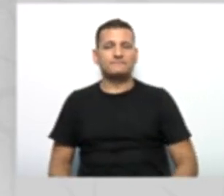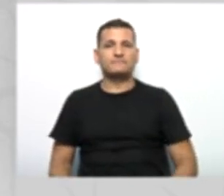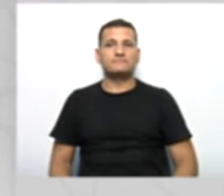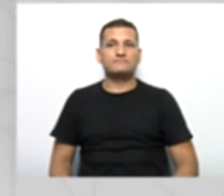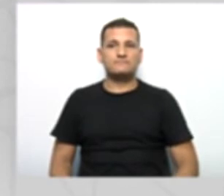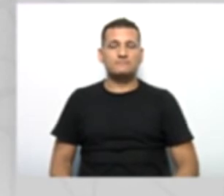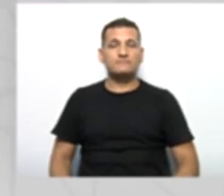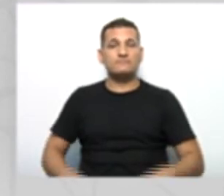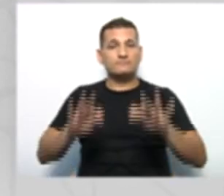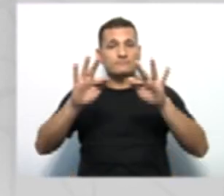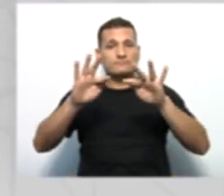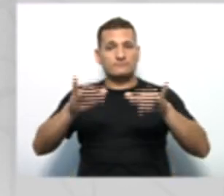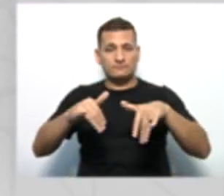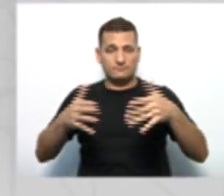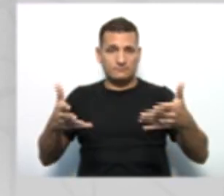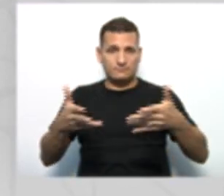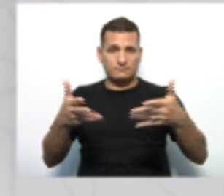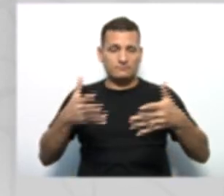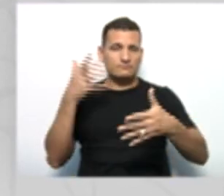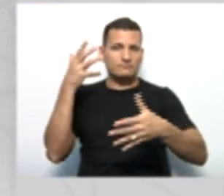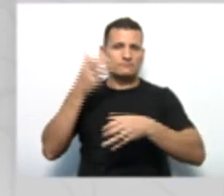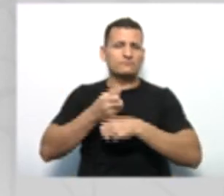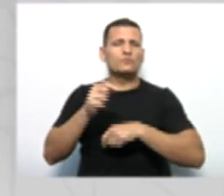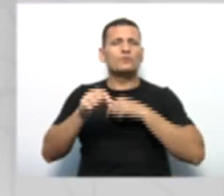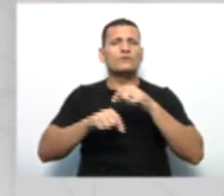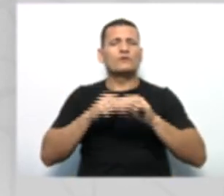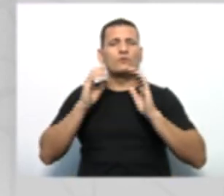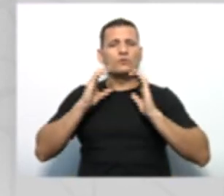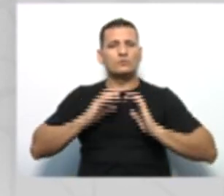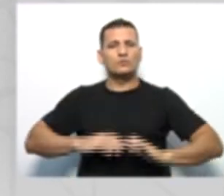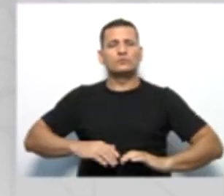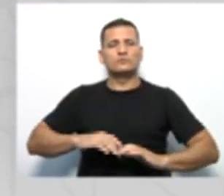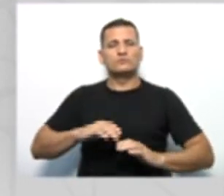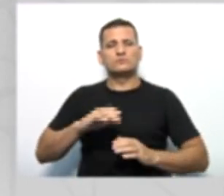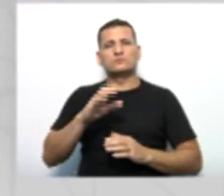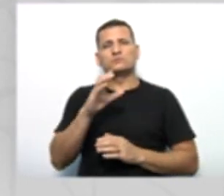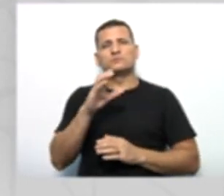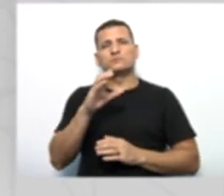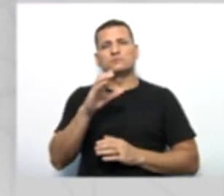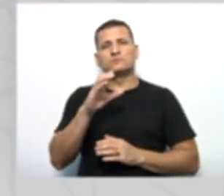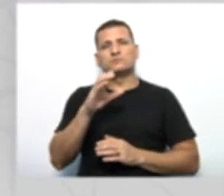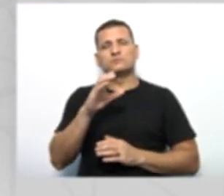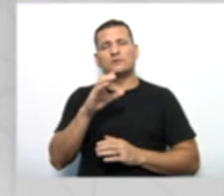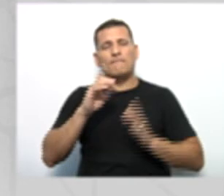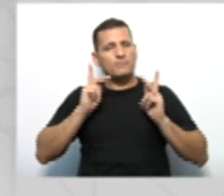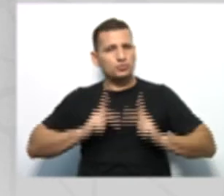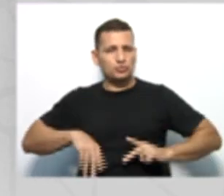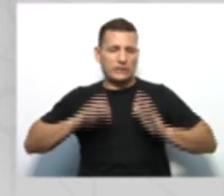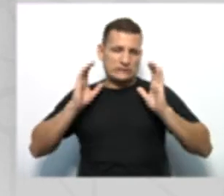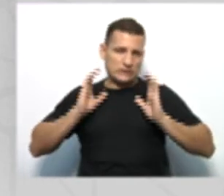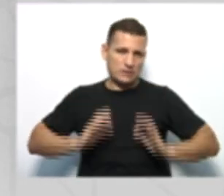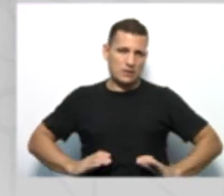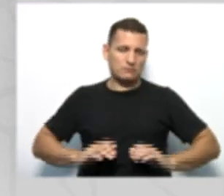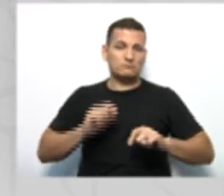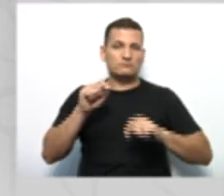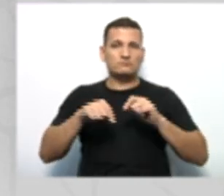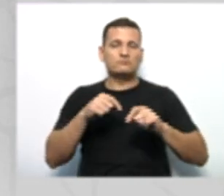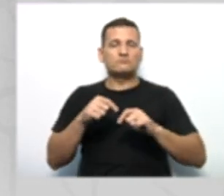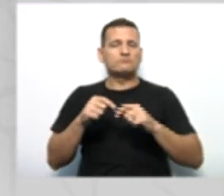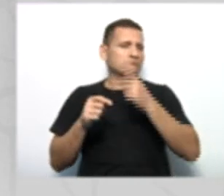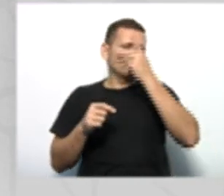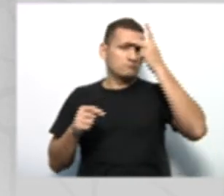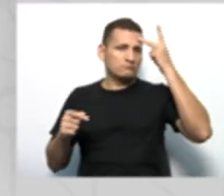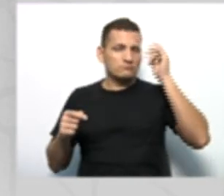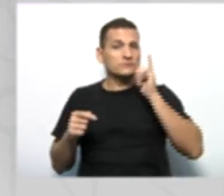vamos lembrar o que é a conduta cidadã, que é o exercício dos direitos e deveres exercidos por um indivíduo que vive em